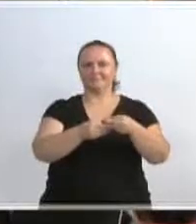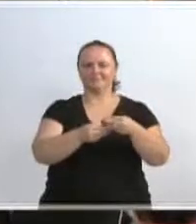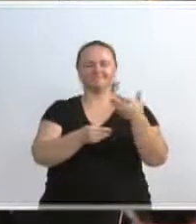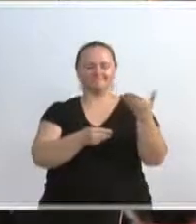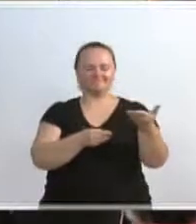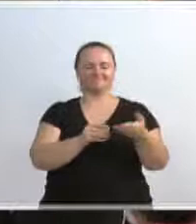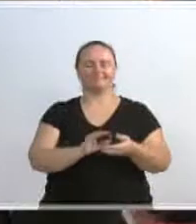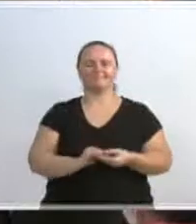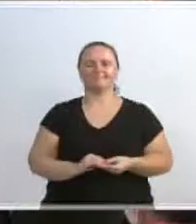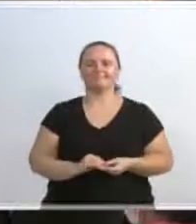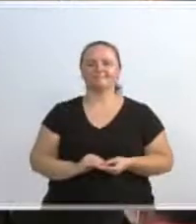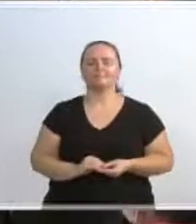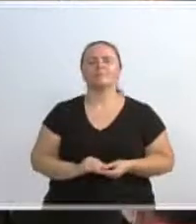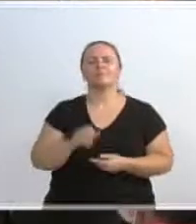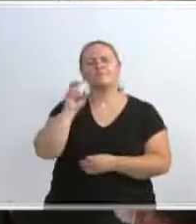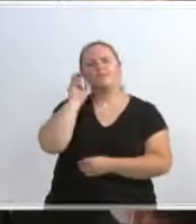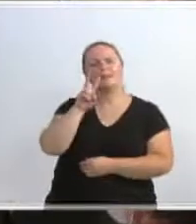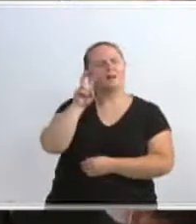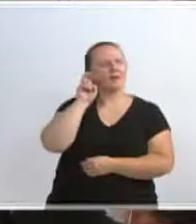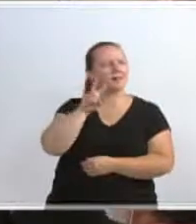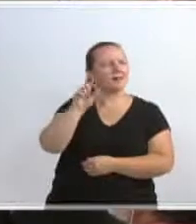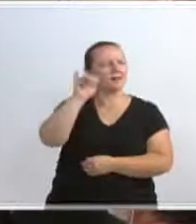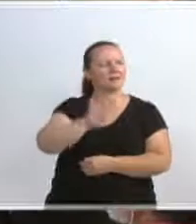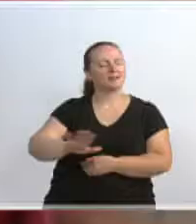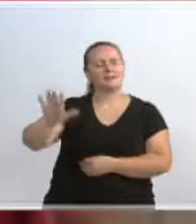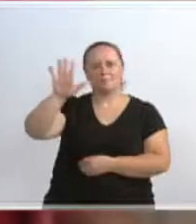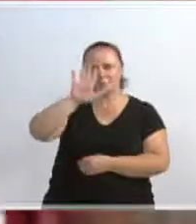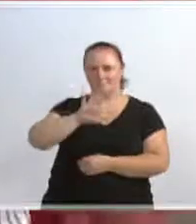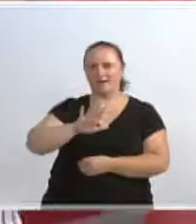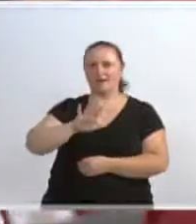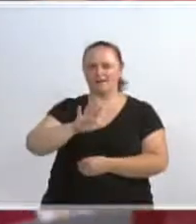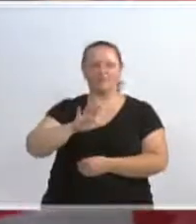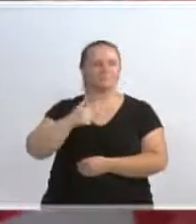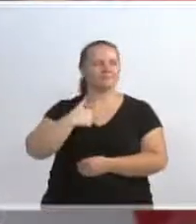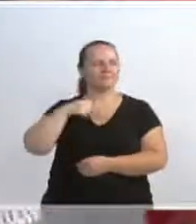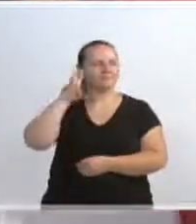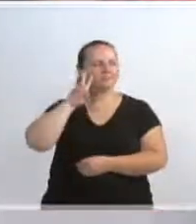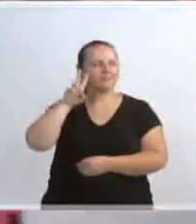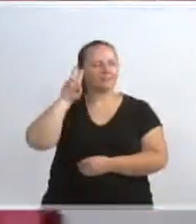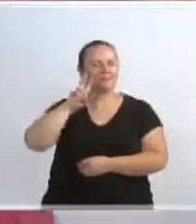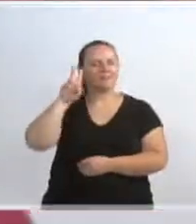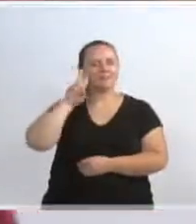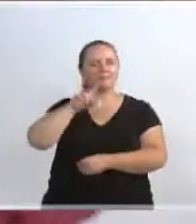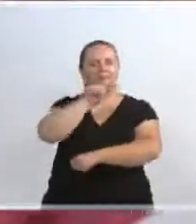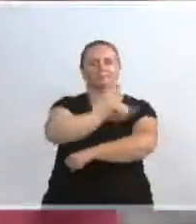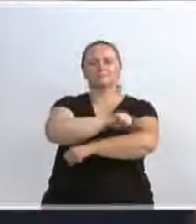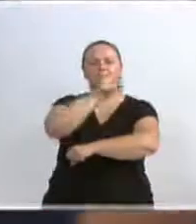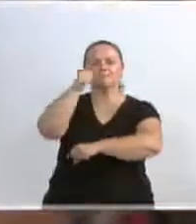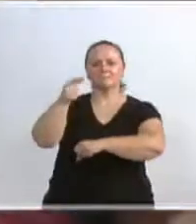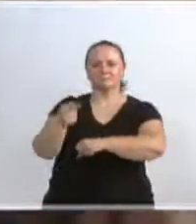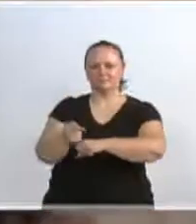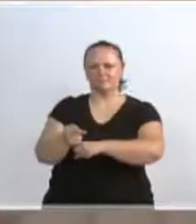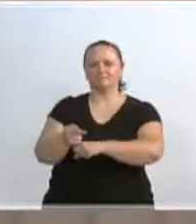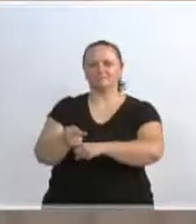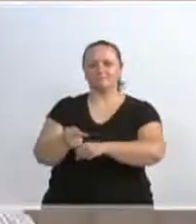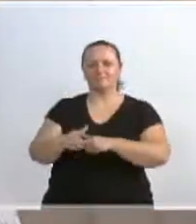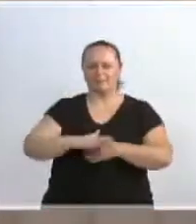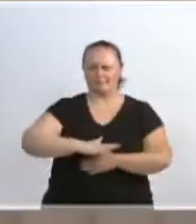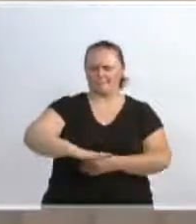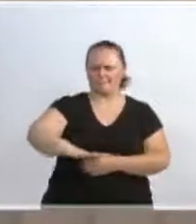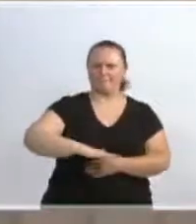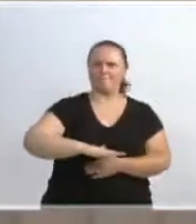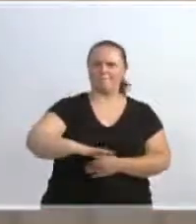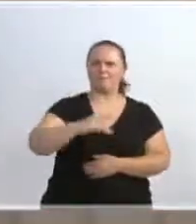Ito. Vereador, vendo essas imagens ali, eu lembrei do Galegão. Aquele Galegão com aquele piso